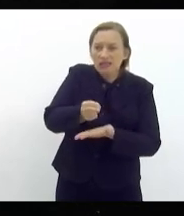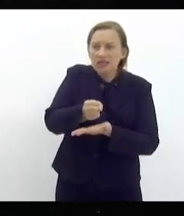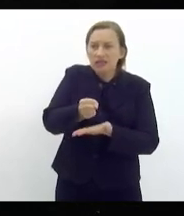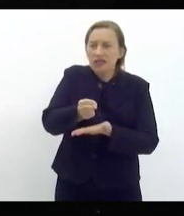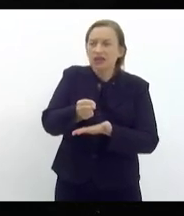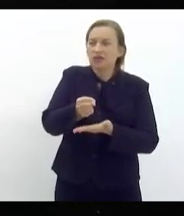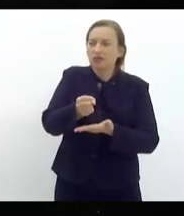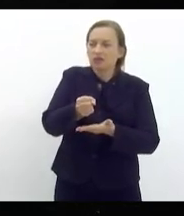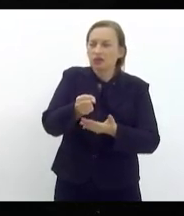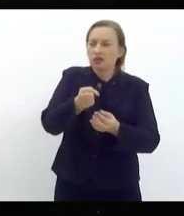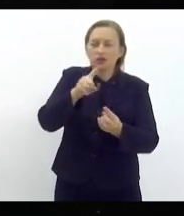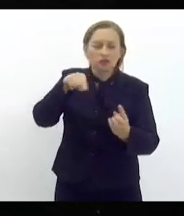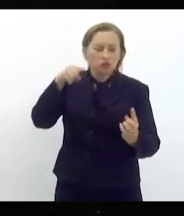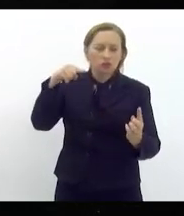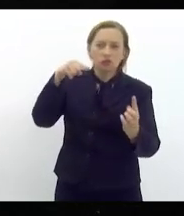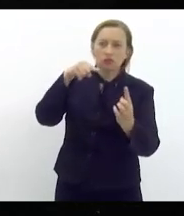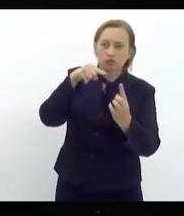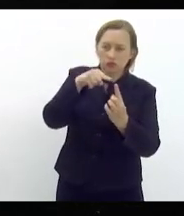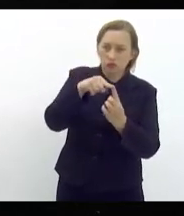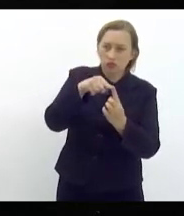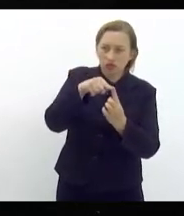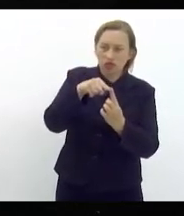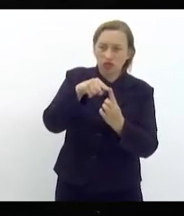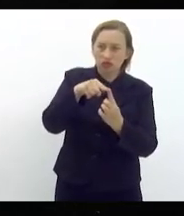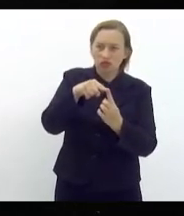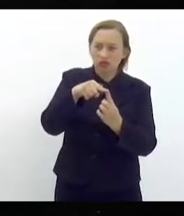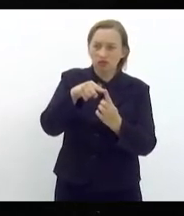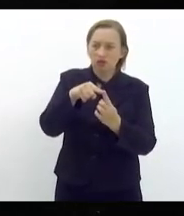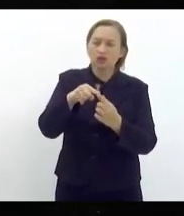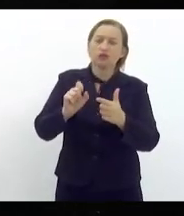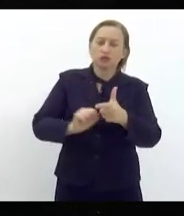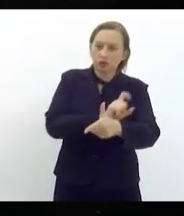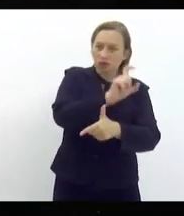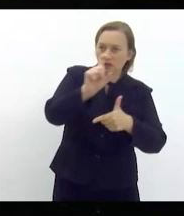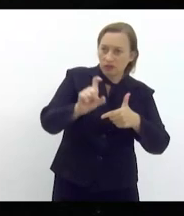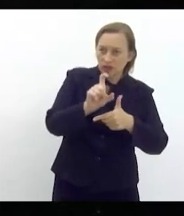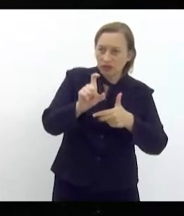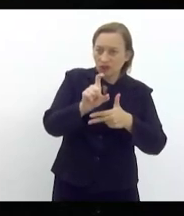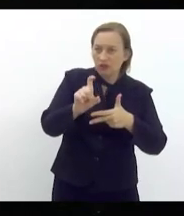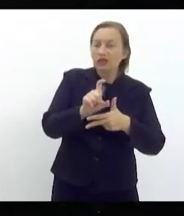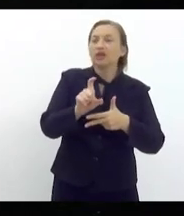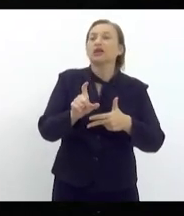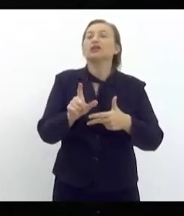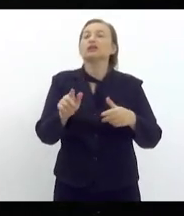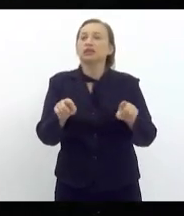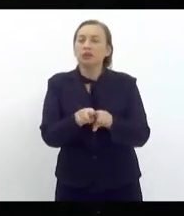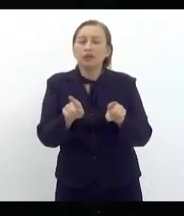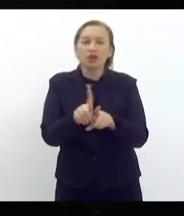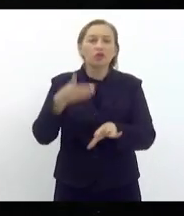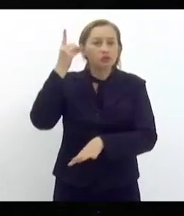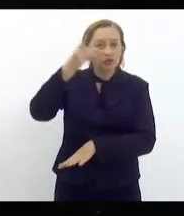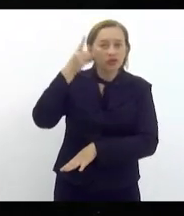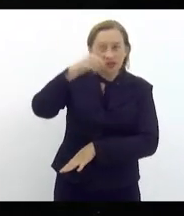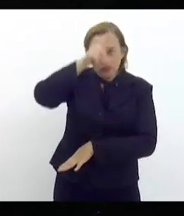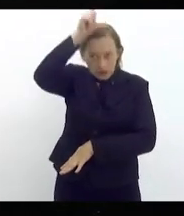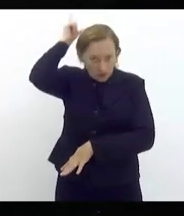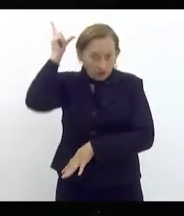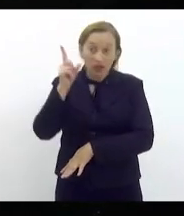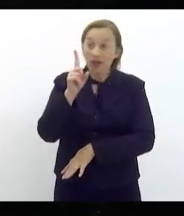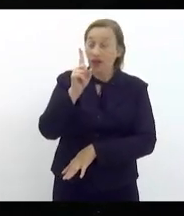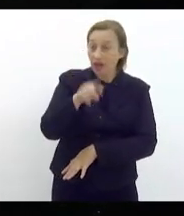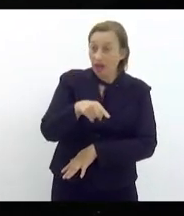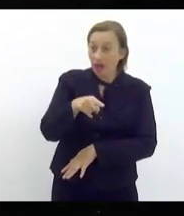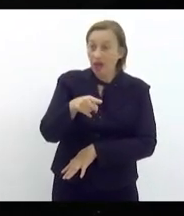pelo Poder Executivo, e, como bem já disse aqui o deputado Luiz Paulo, essa é, sim,